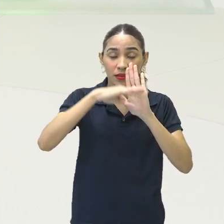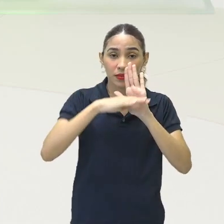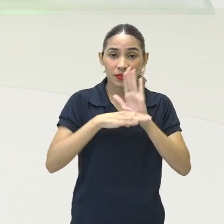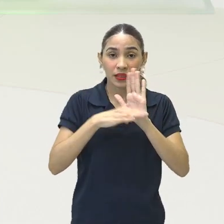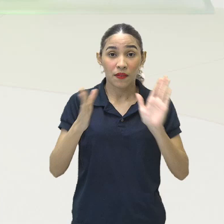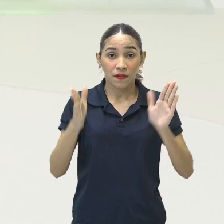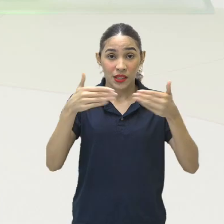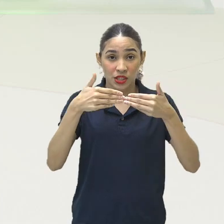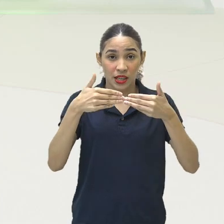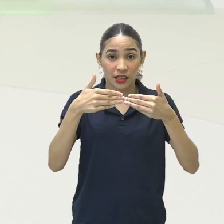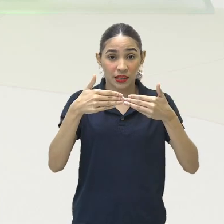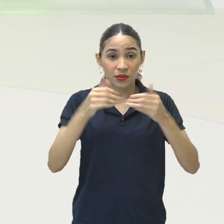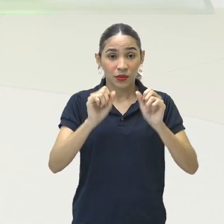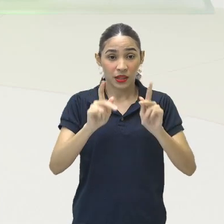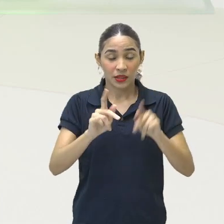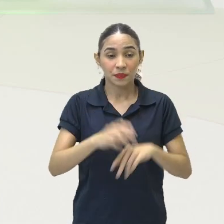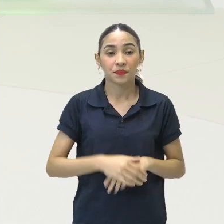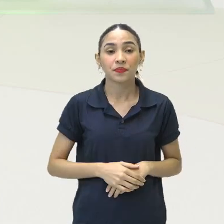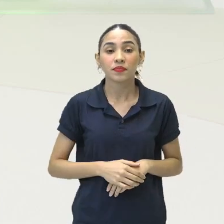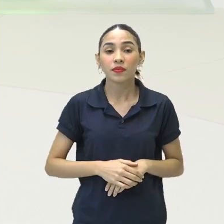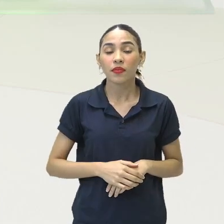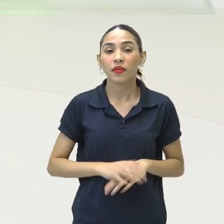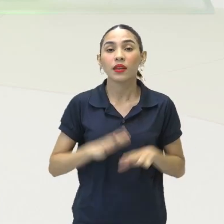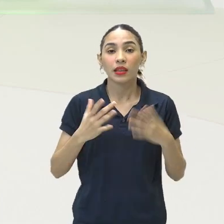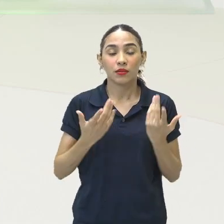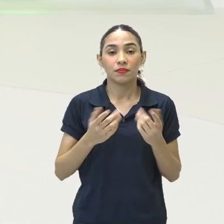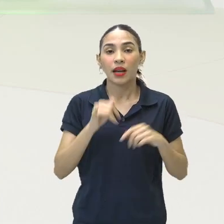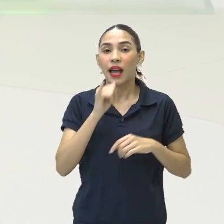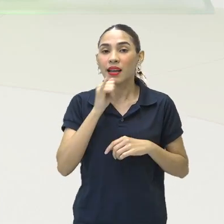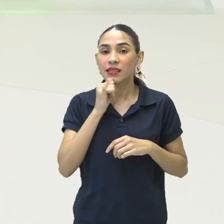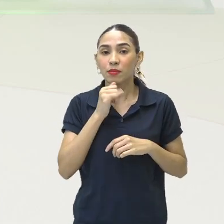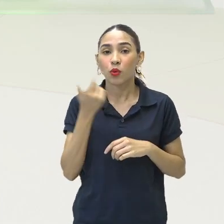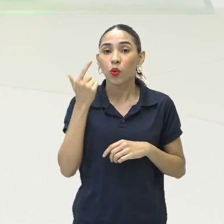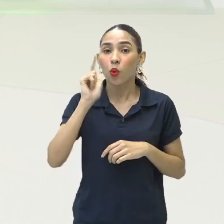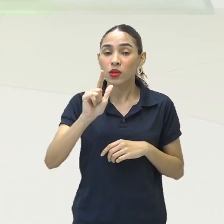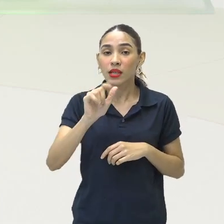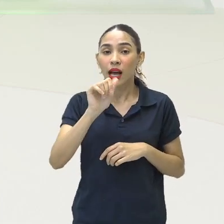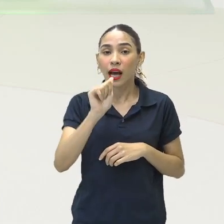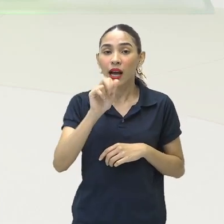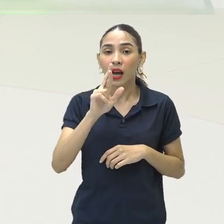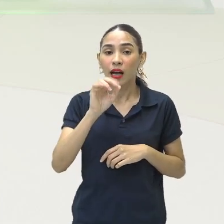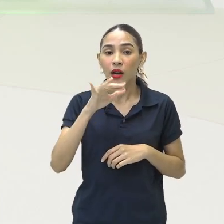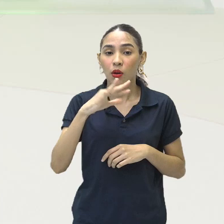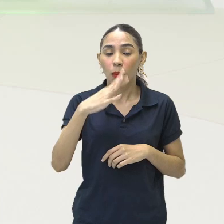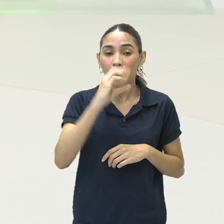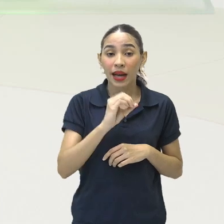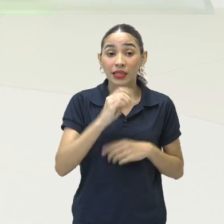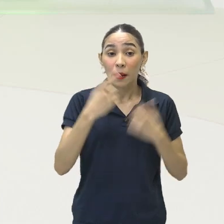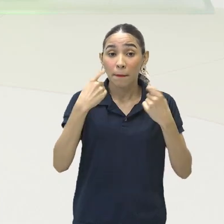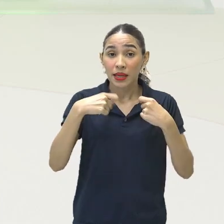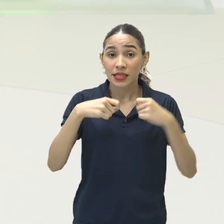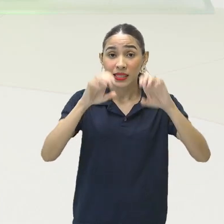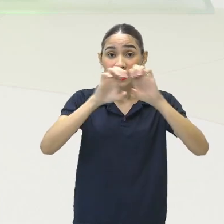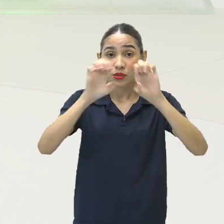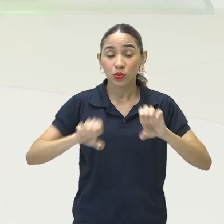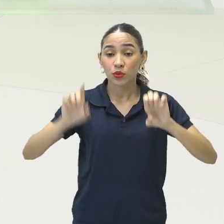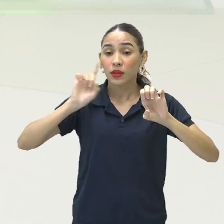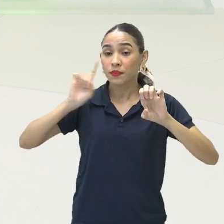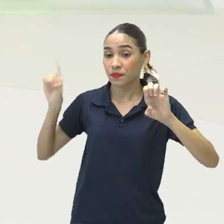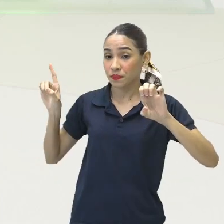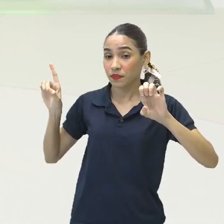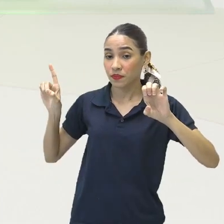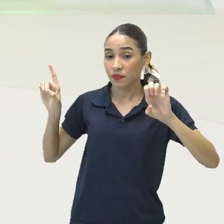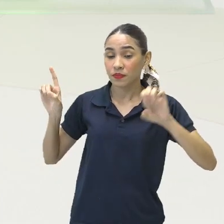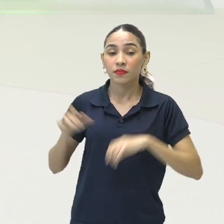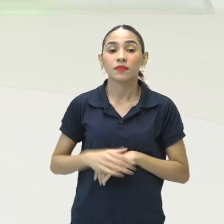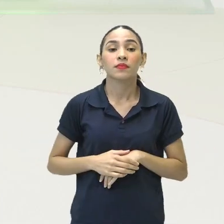cadeias fechadas, certo? Então, uma cadeia, para ela ser aromática, ela tem que ter essa estrutura aqui. O que é essa estrutura